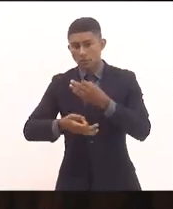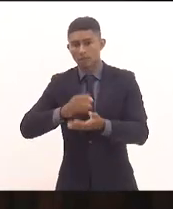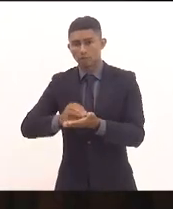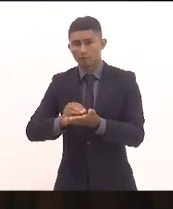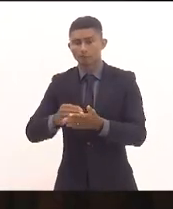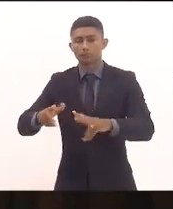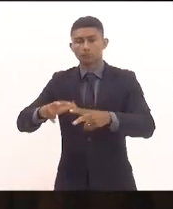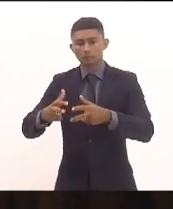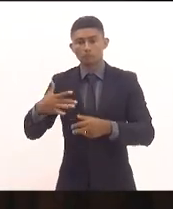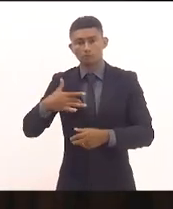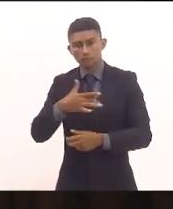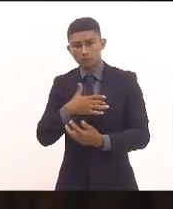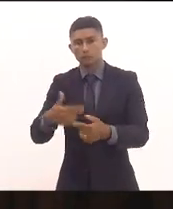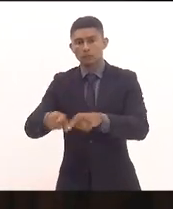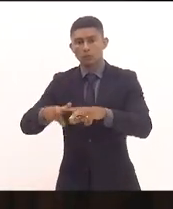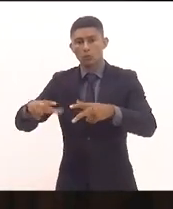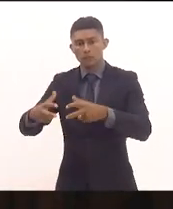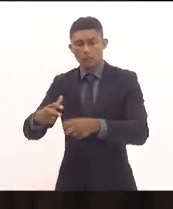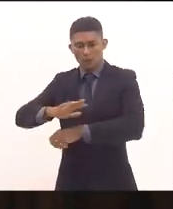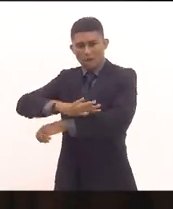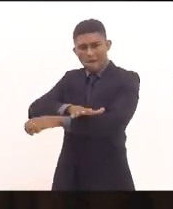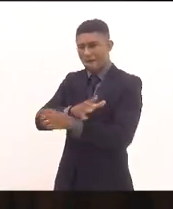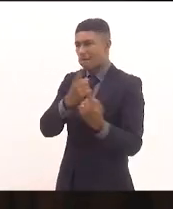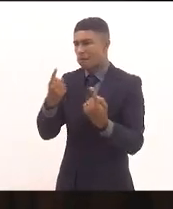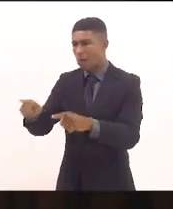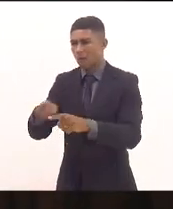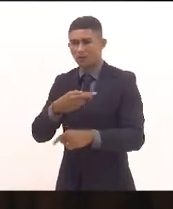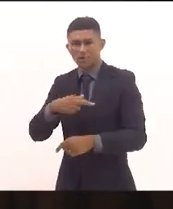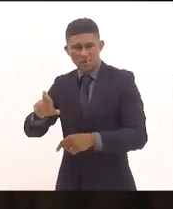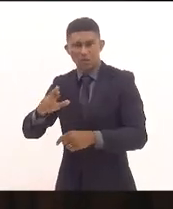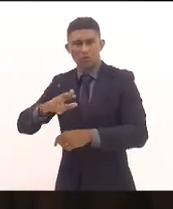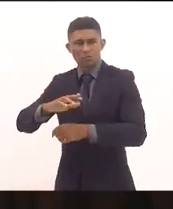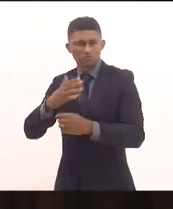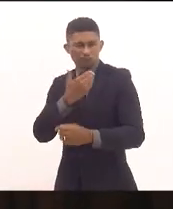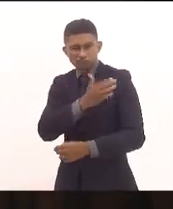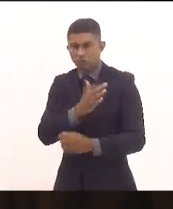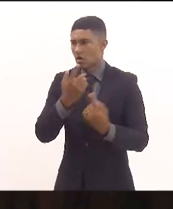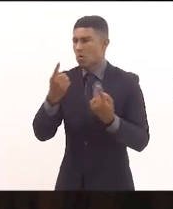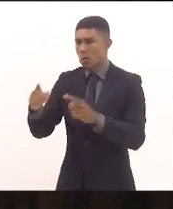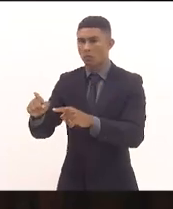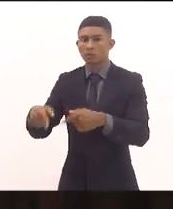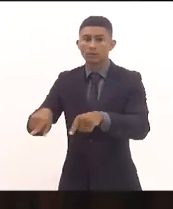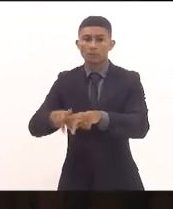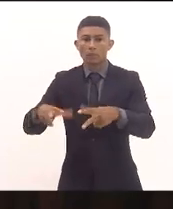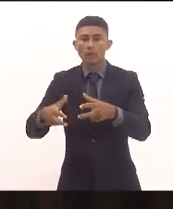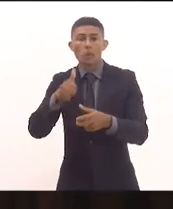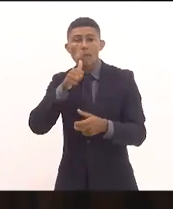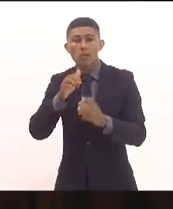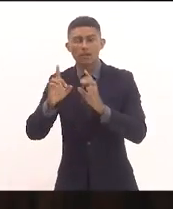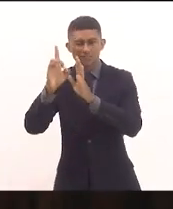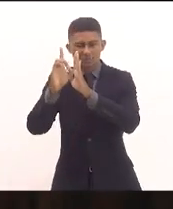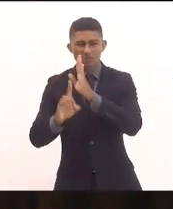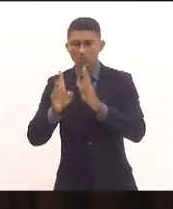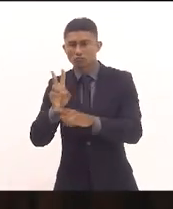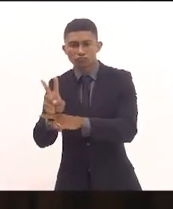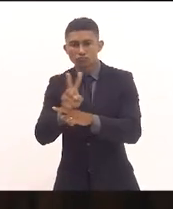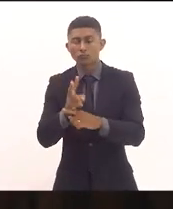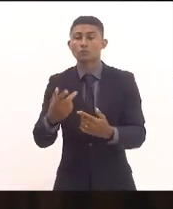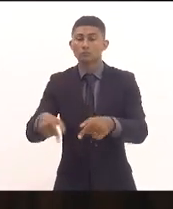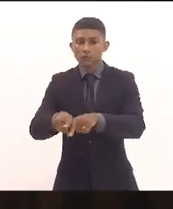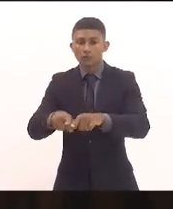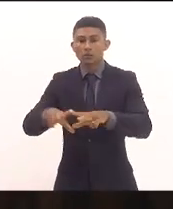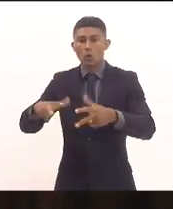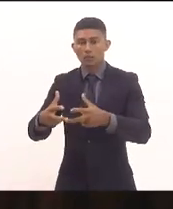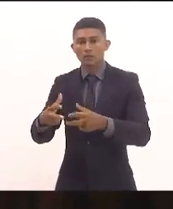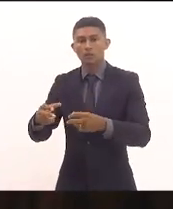Saúde, de combate às discriminações, preconceito de raça, cor, etnia e religião, procedência nacional, defesa dos direitos da mulher e da Comissão de Orçamento,